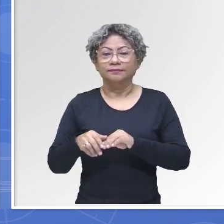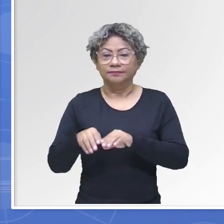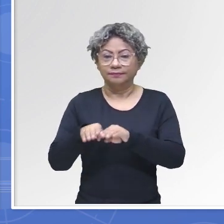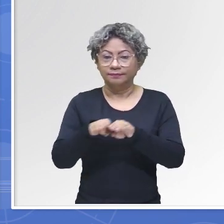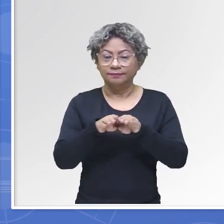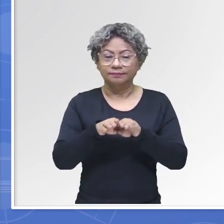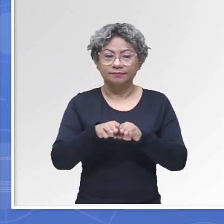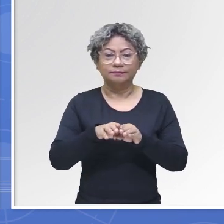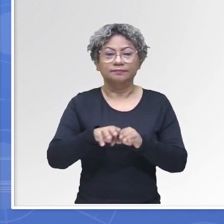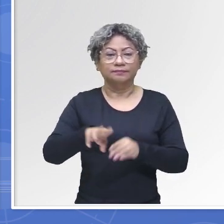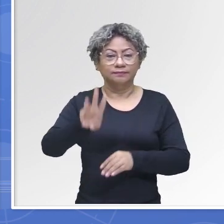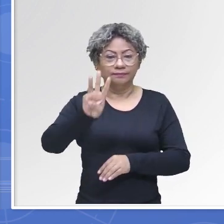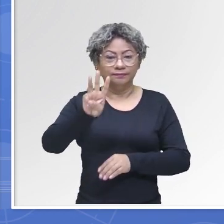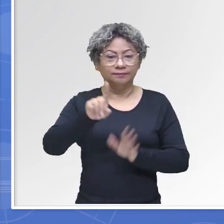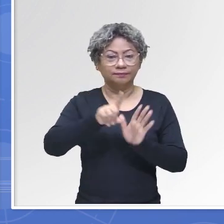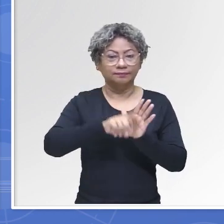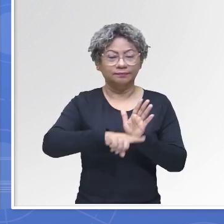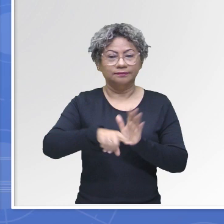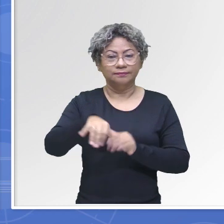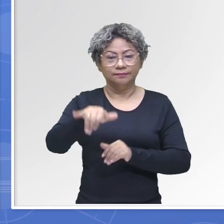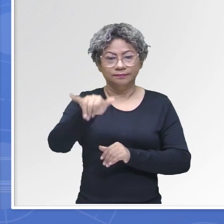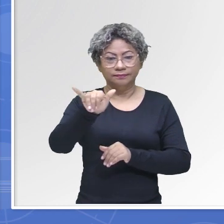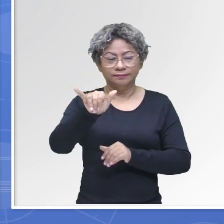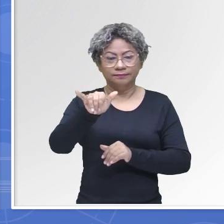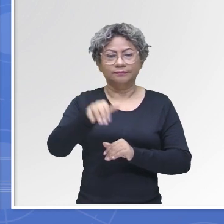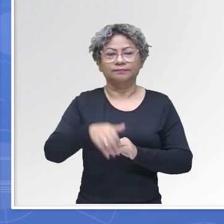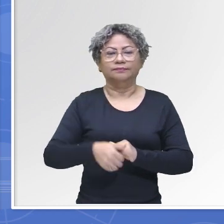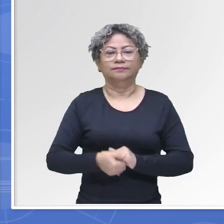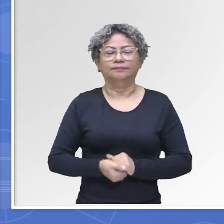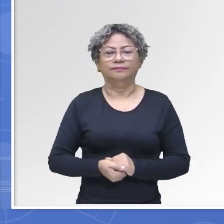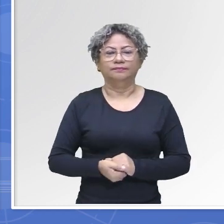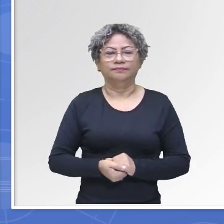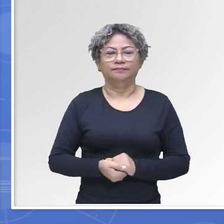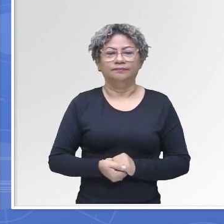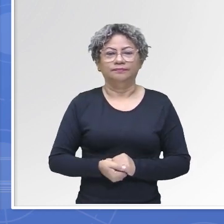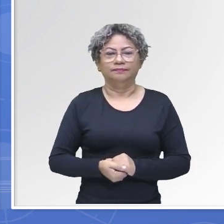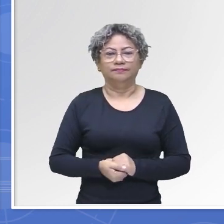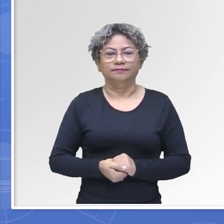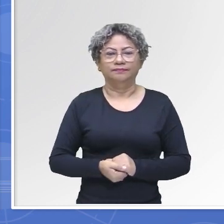passar subtraindo. Por isso que ele passa 3 menos y.